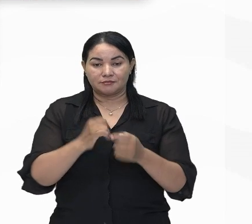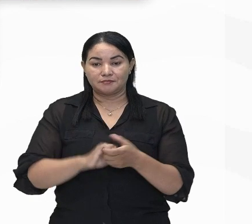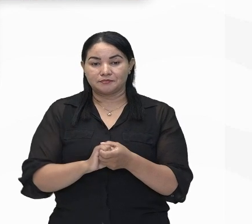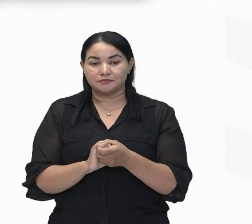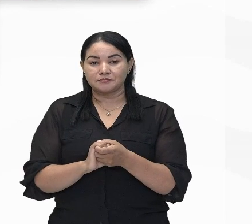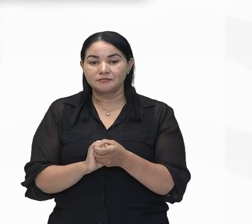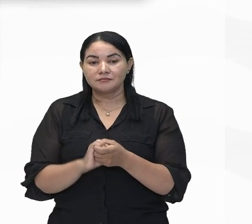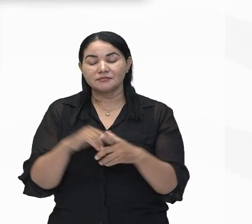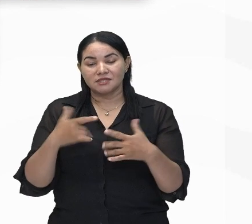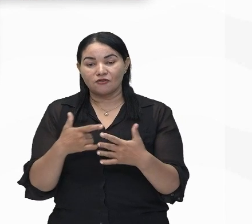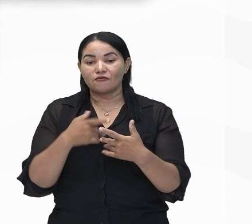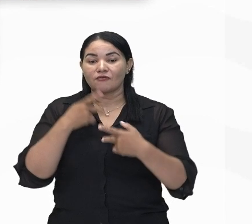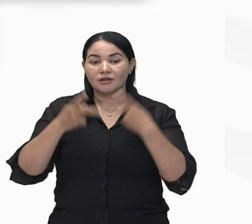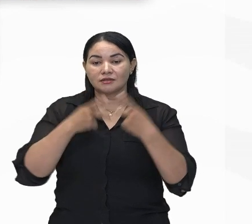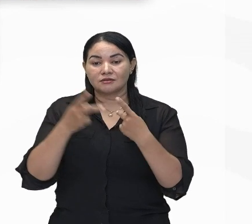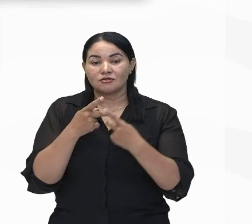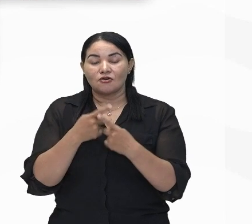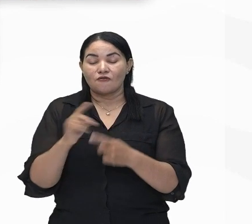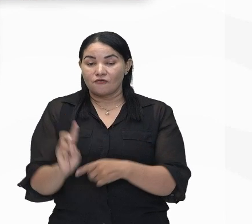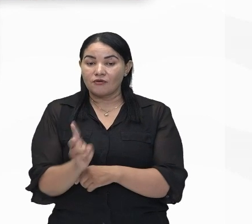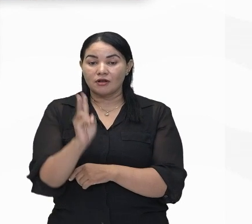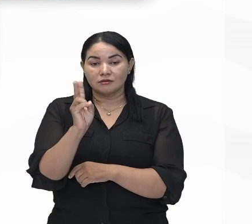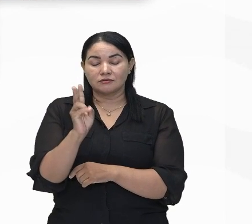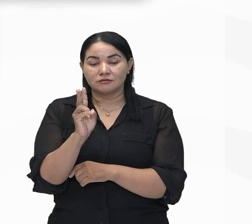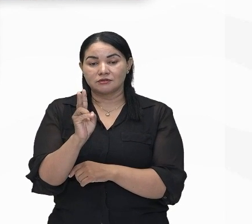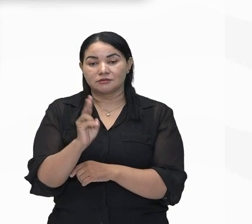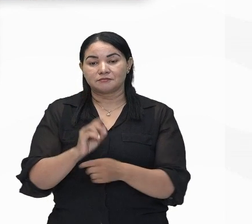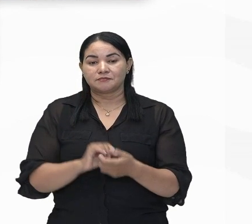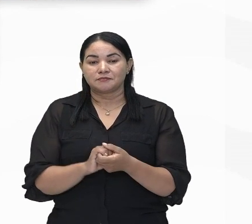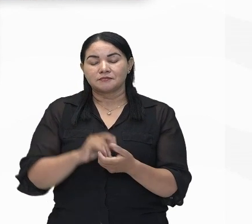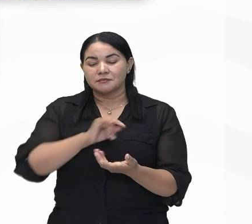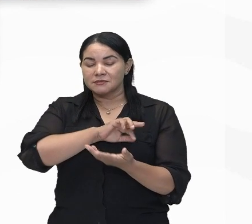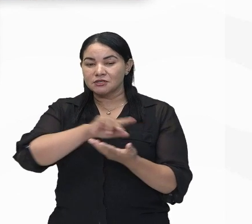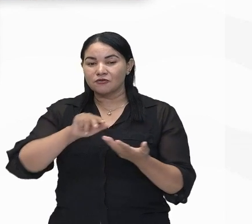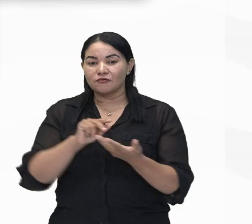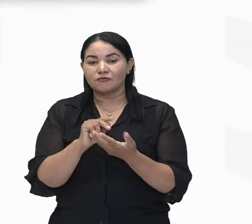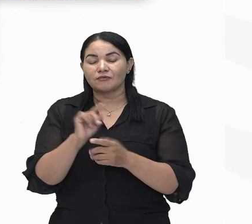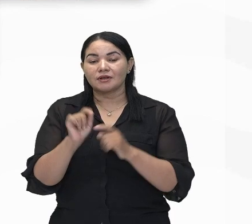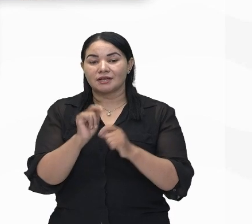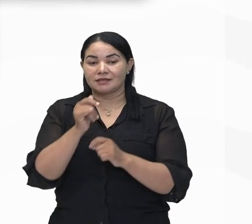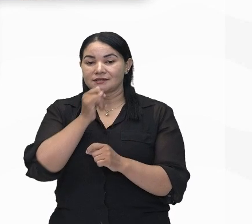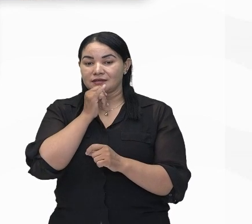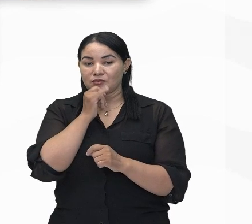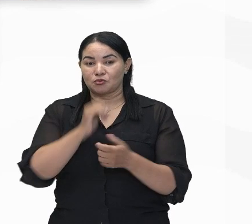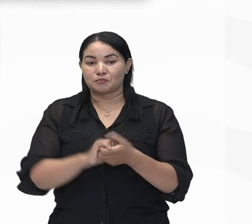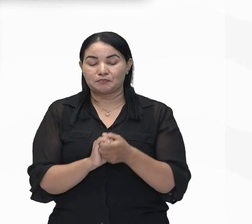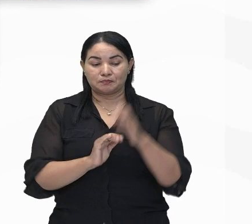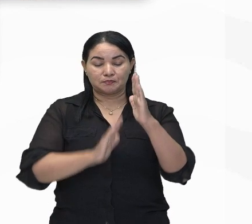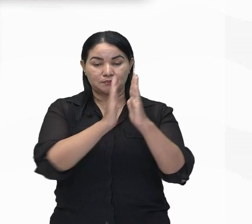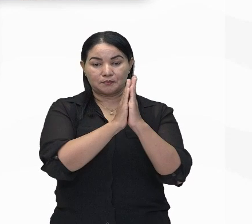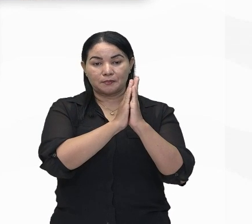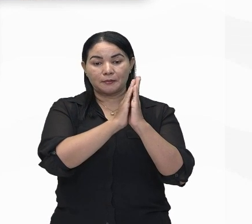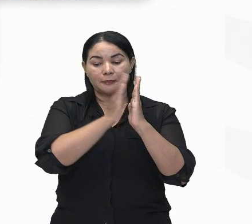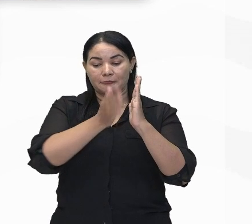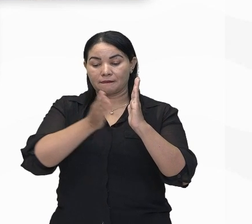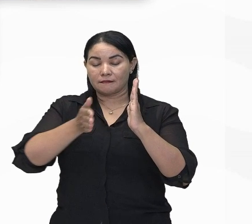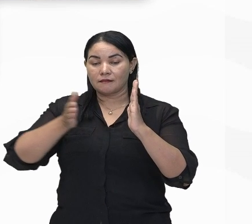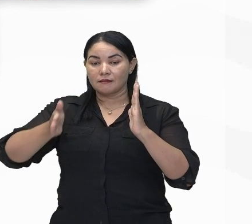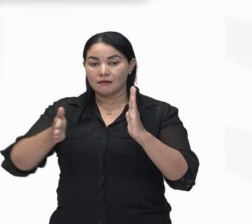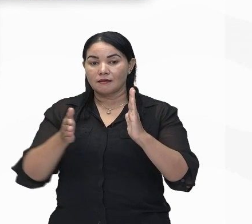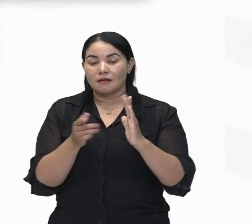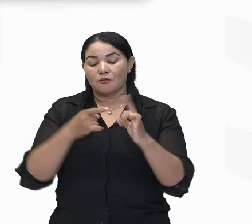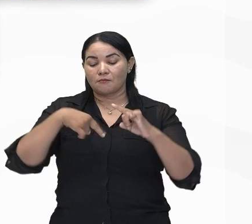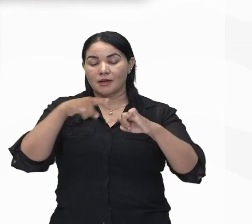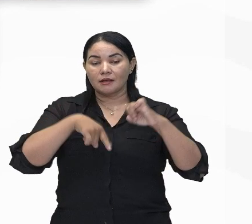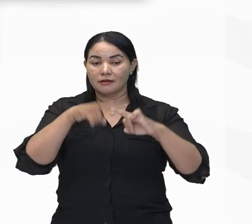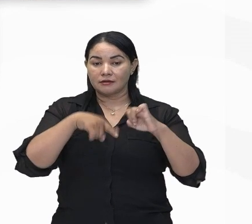de valores, né, daquela cultura. Então, um ritual, ele é um elemento imaterial. Você não